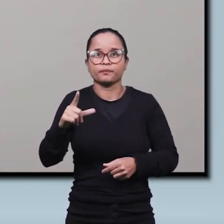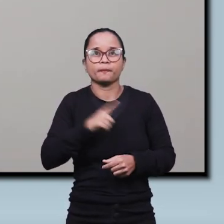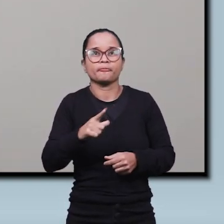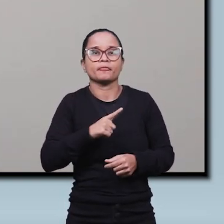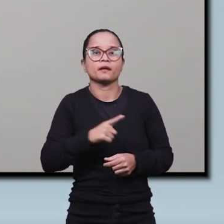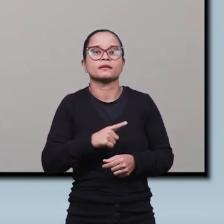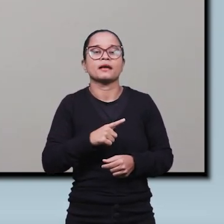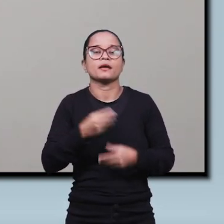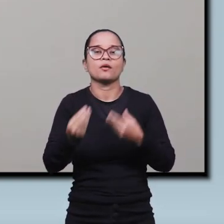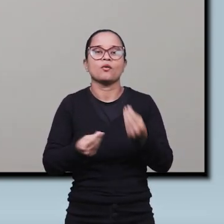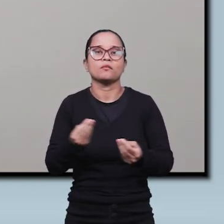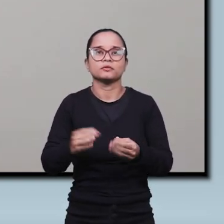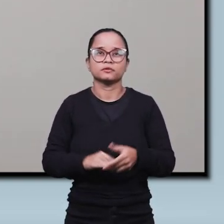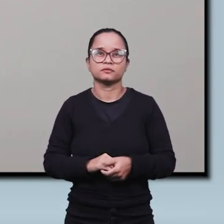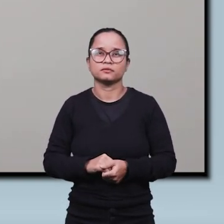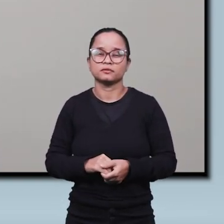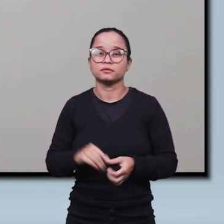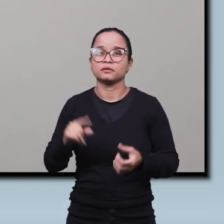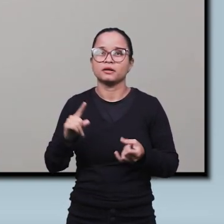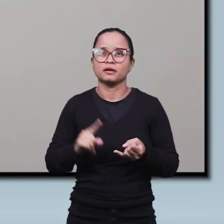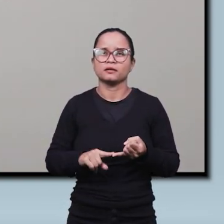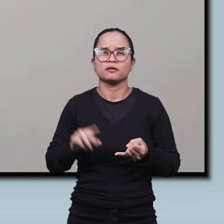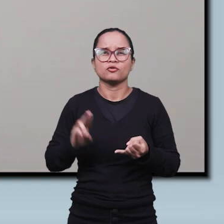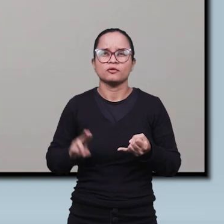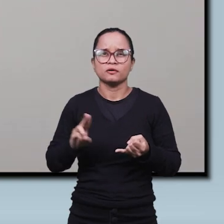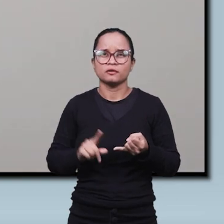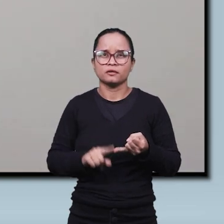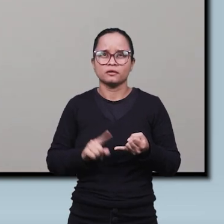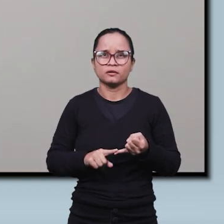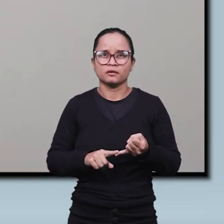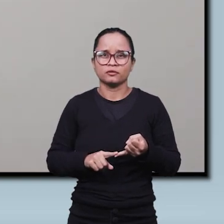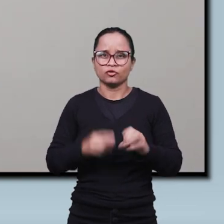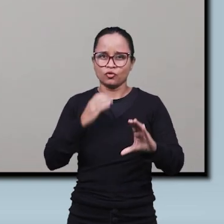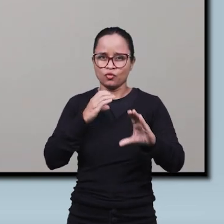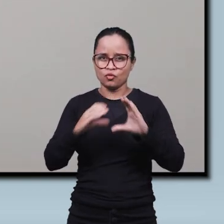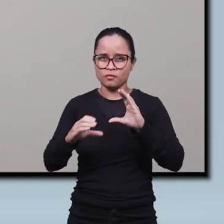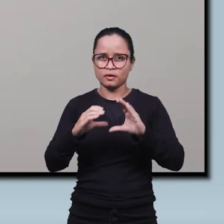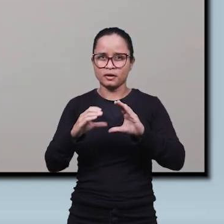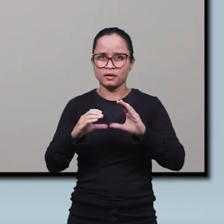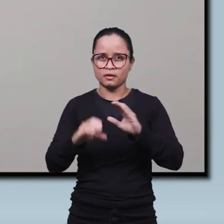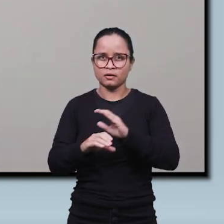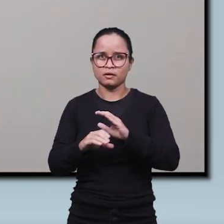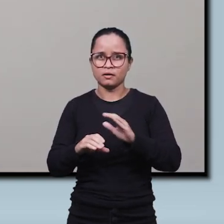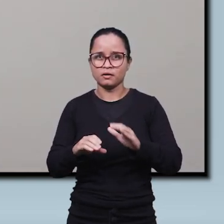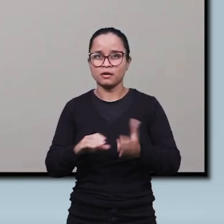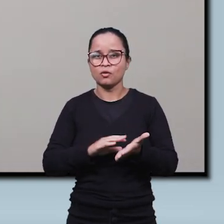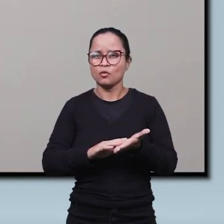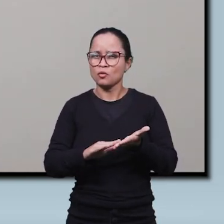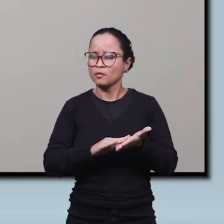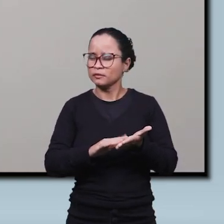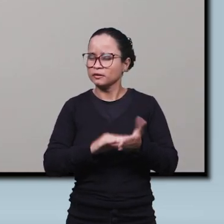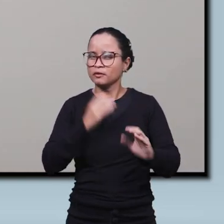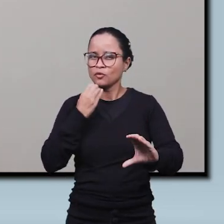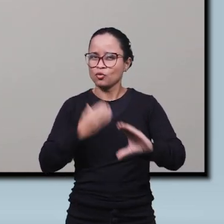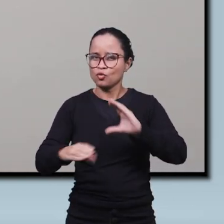existem recursos que são de comunicação tátil para